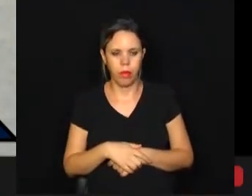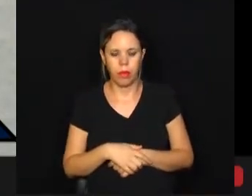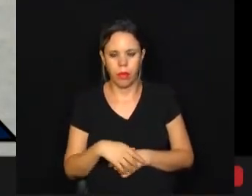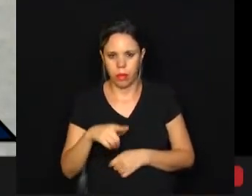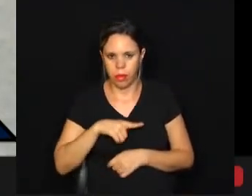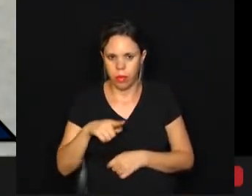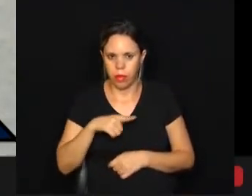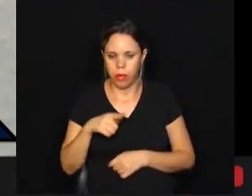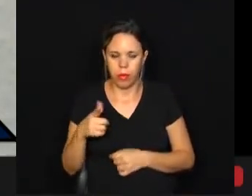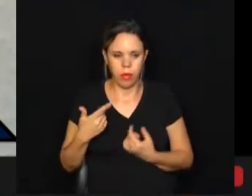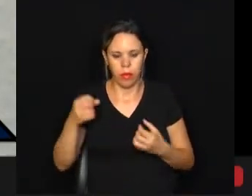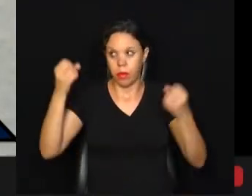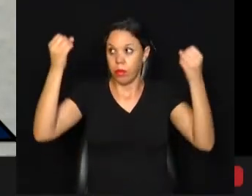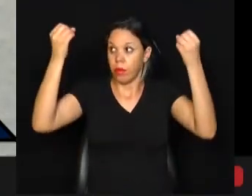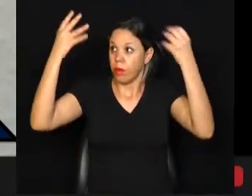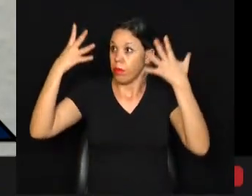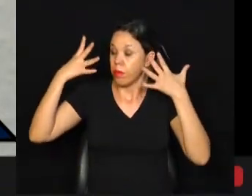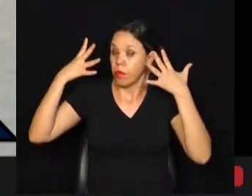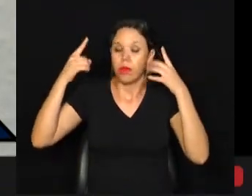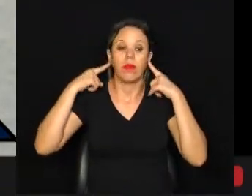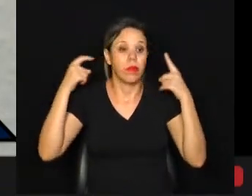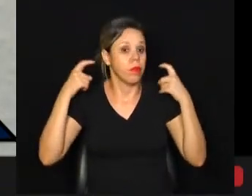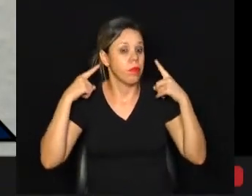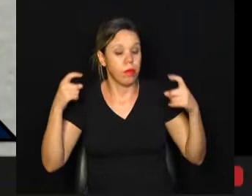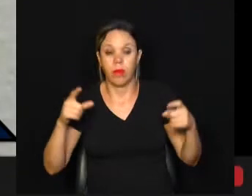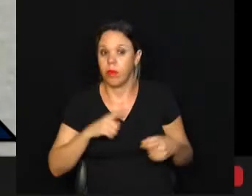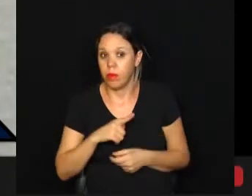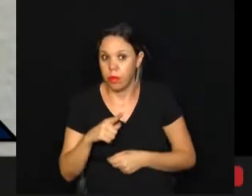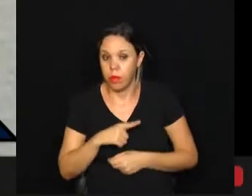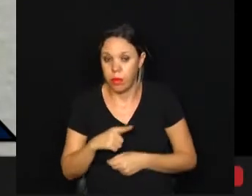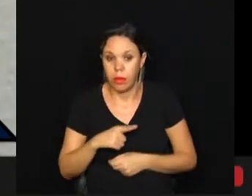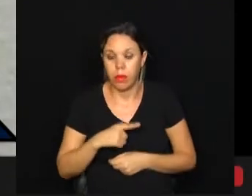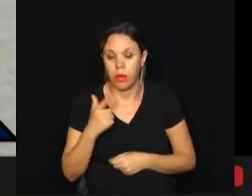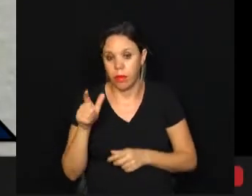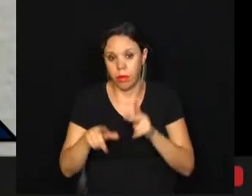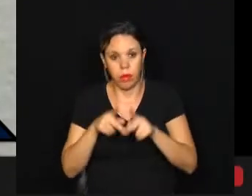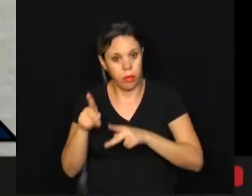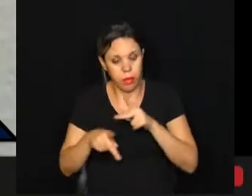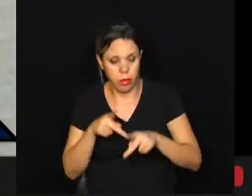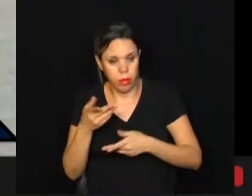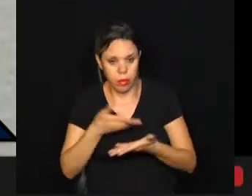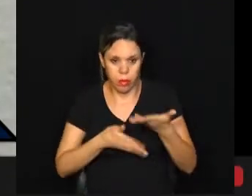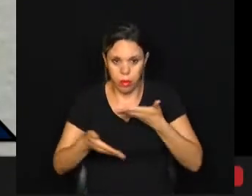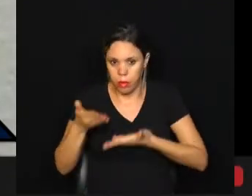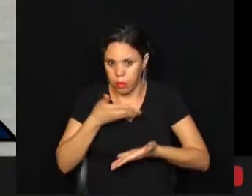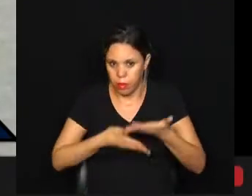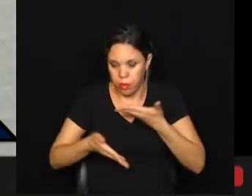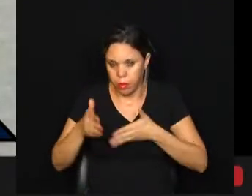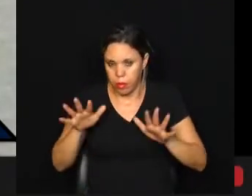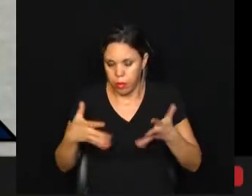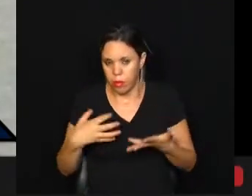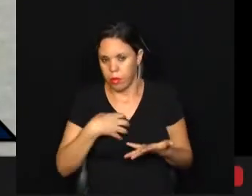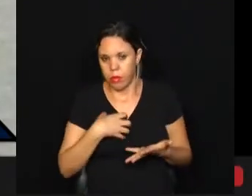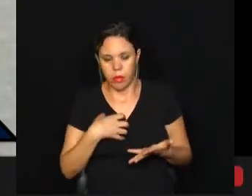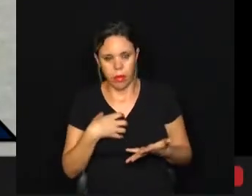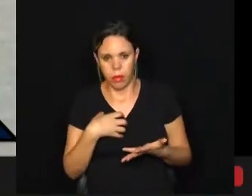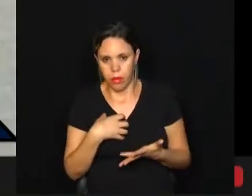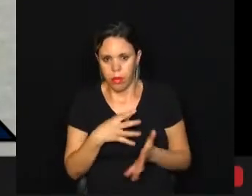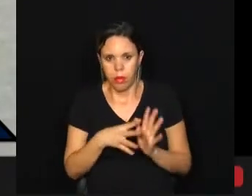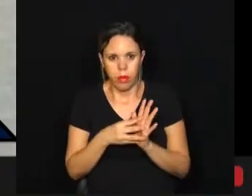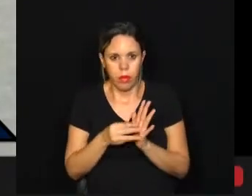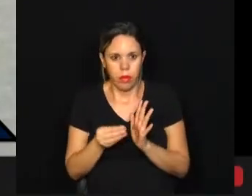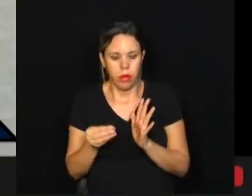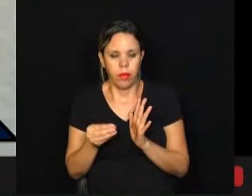tenha iluminação, som, que tenha outras pessoas para a gente interagir e também sentir aquela energia, né,